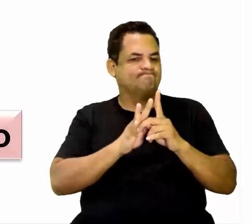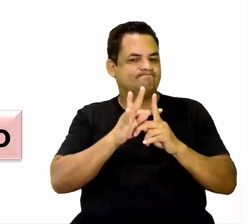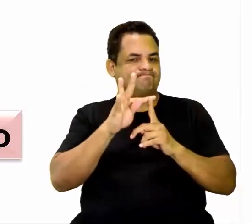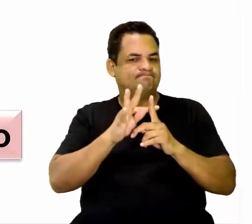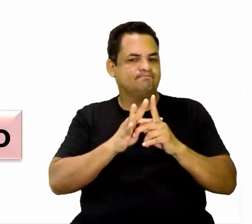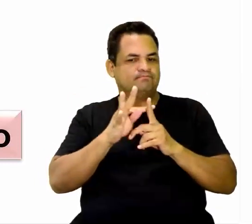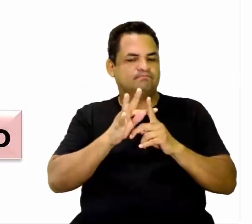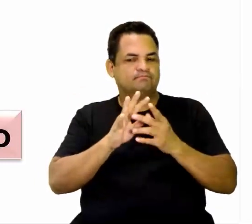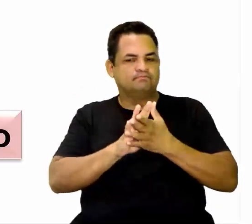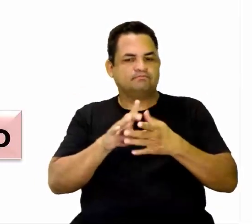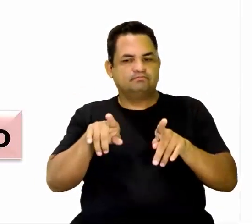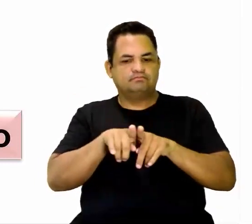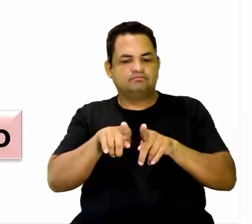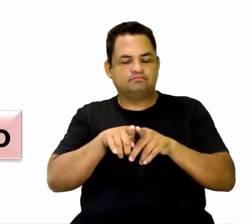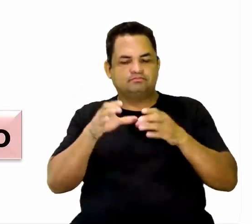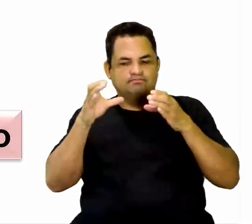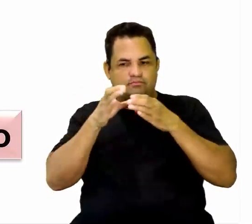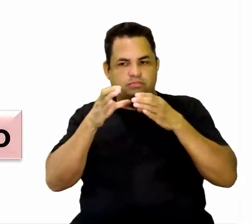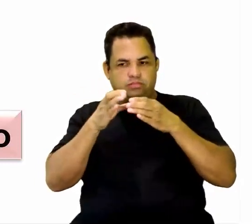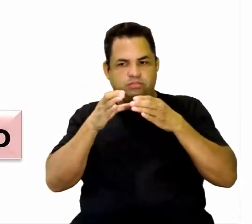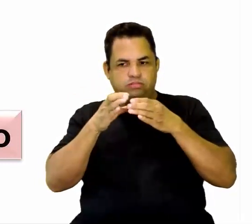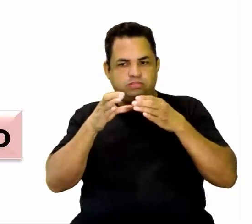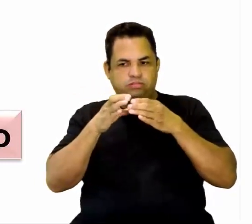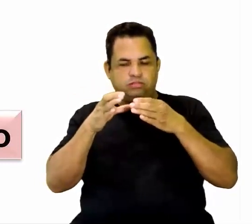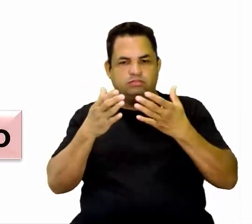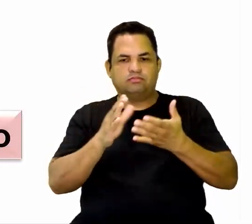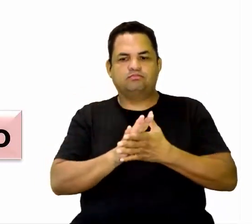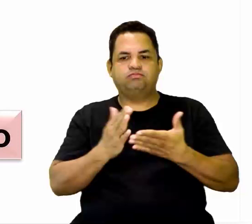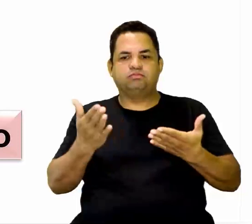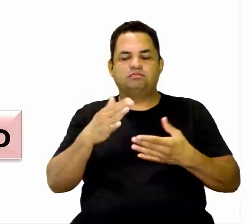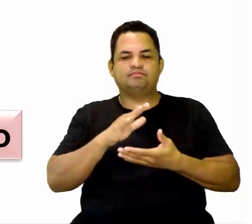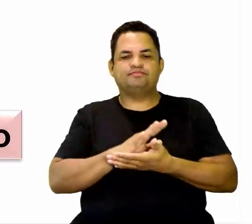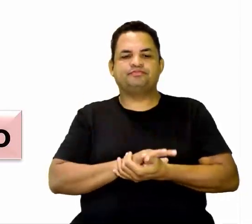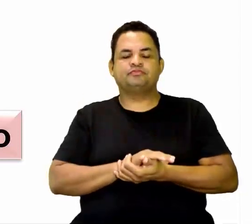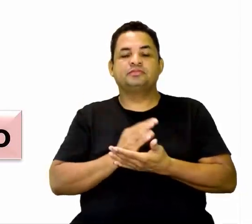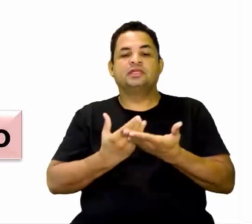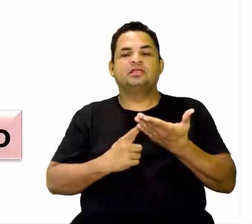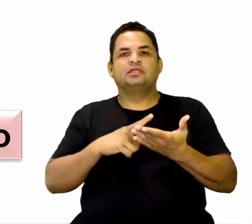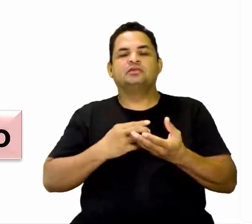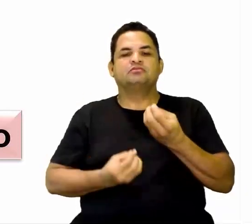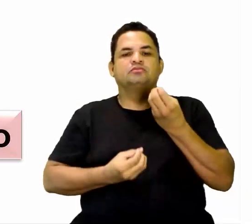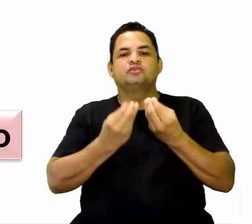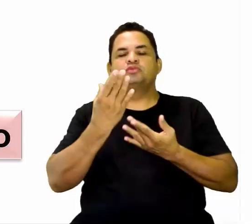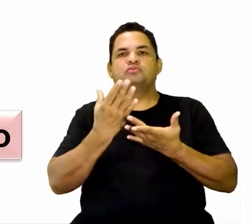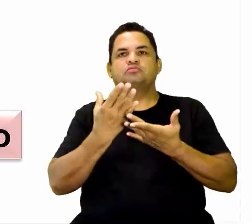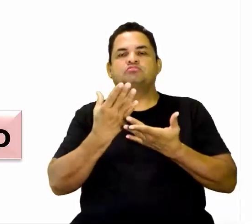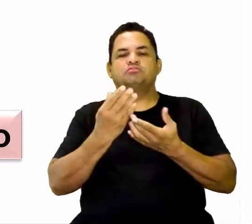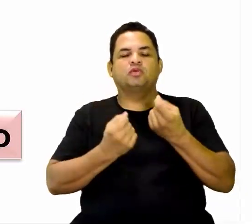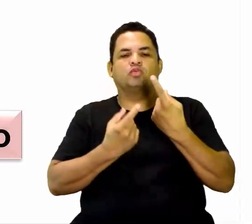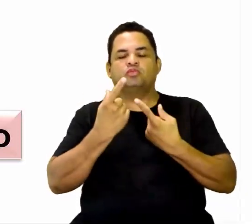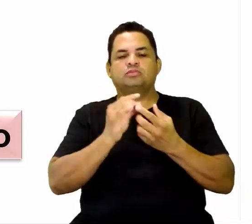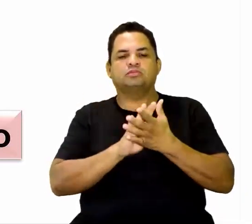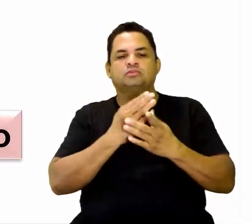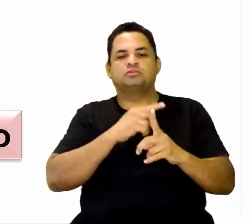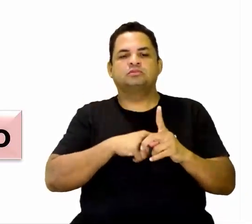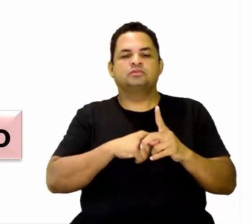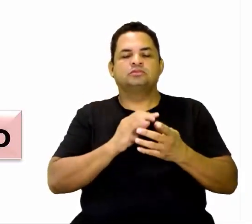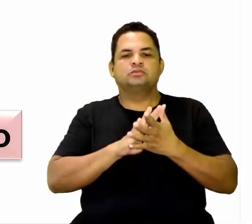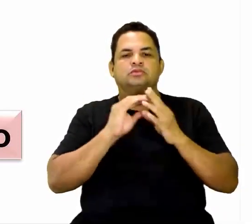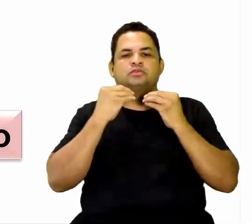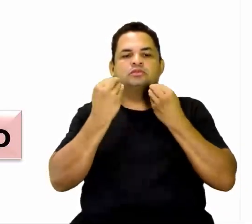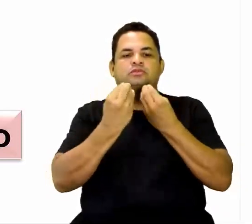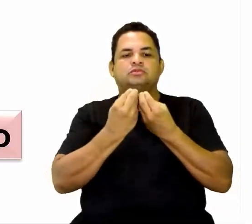e nós vimos a pressão, né? Então, nós vimos algumas substâncias que, quando mais aumenta a temperatura, mais a solubilidade